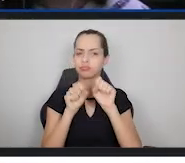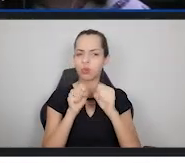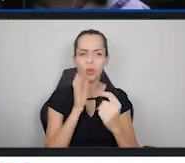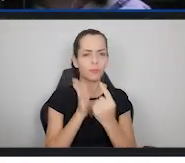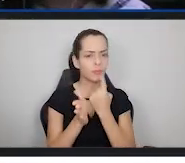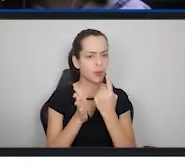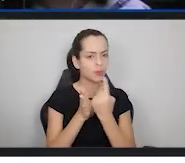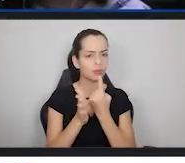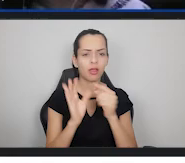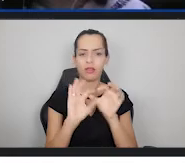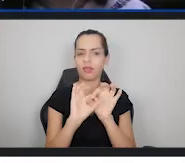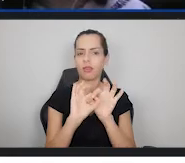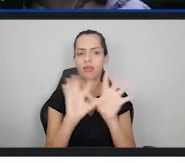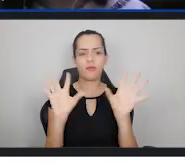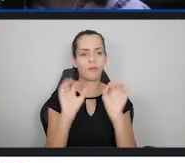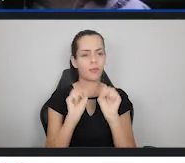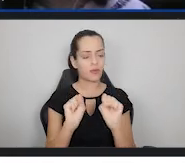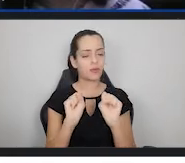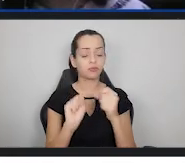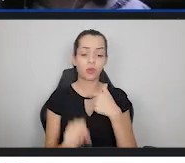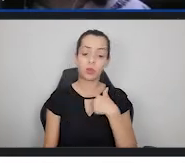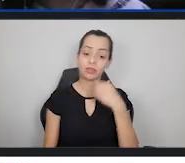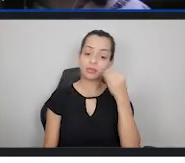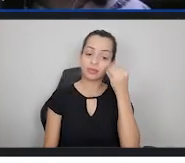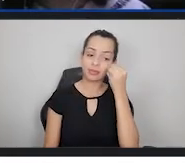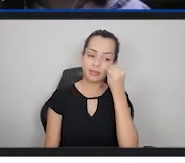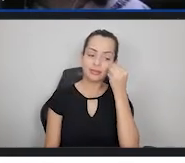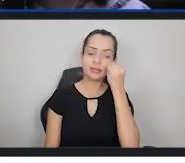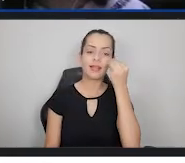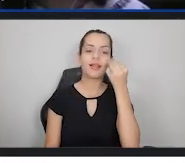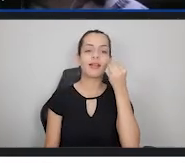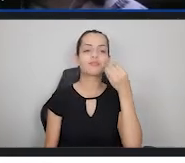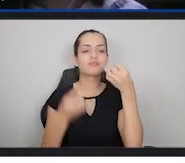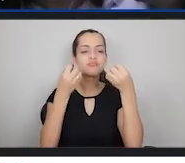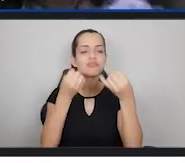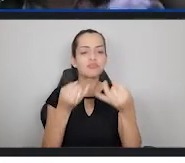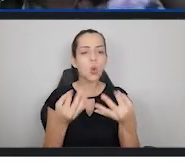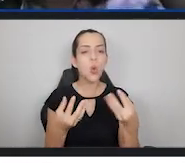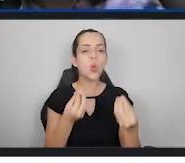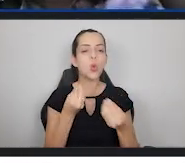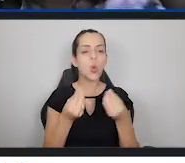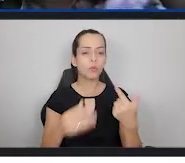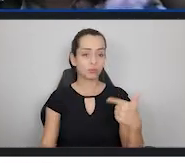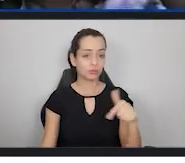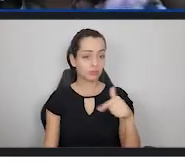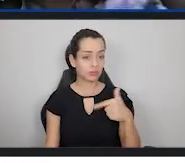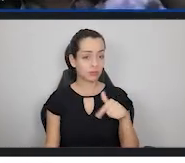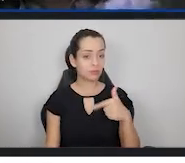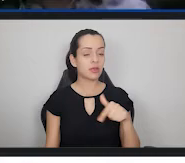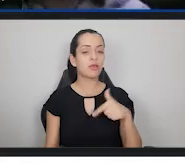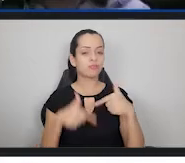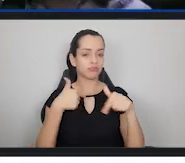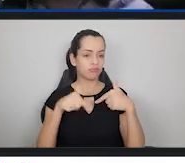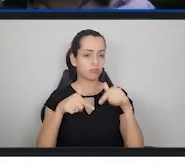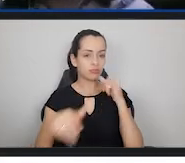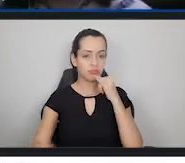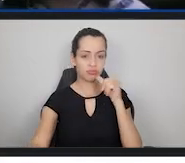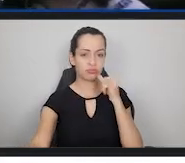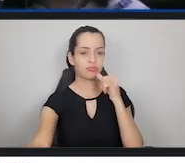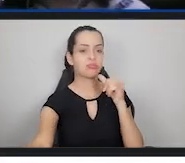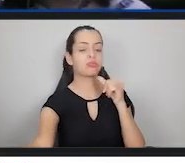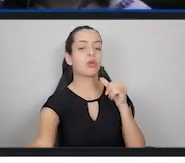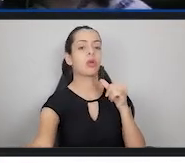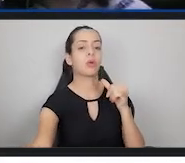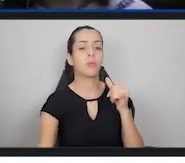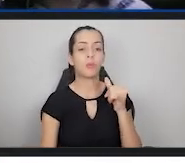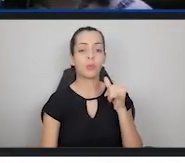questionamentos. Eu vou tentar falar de como funciona a rede elétrica, desde a geração